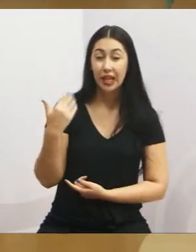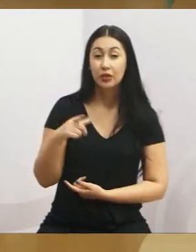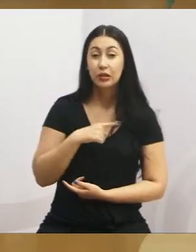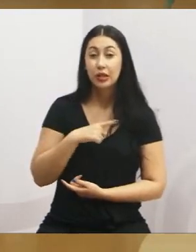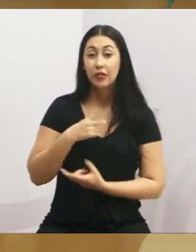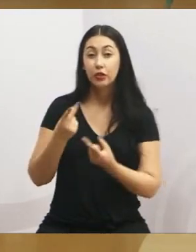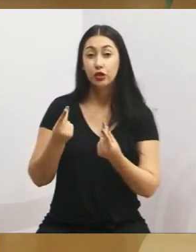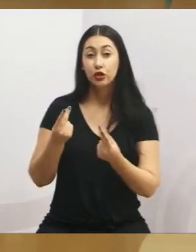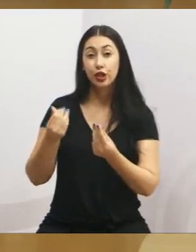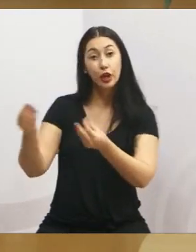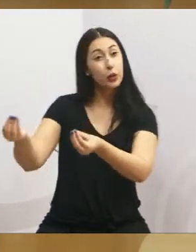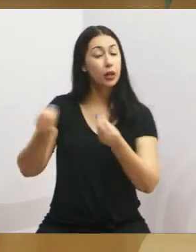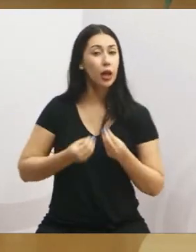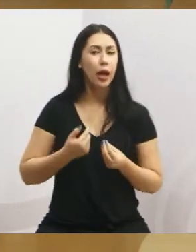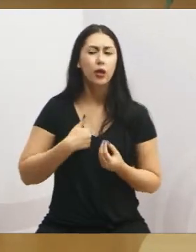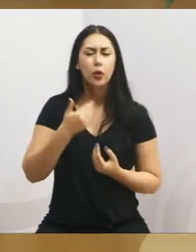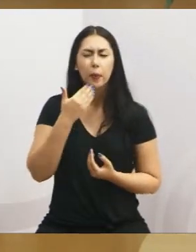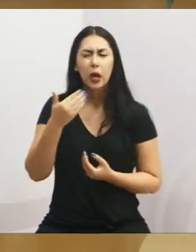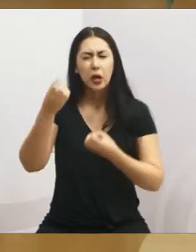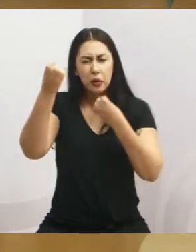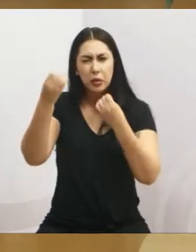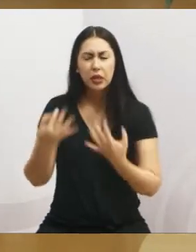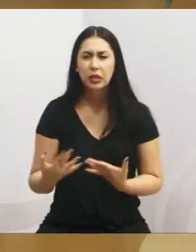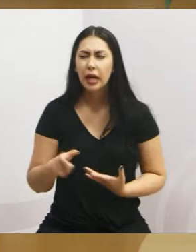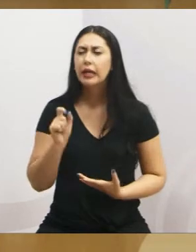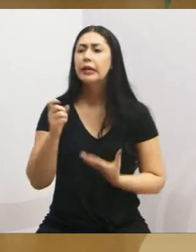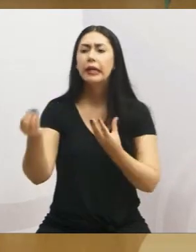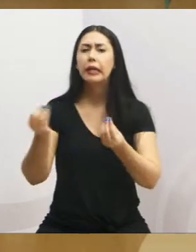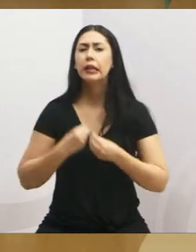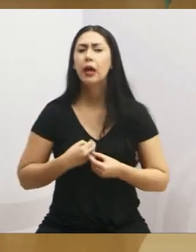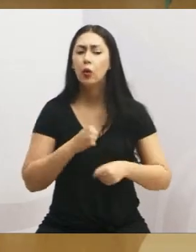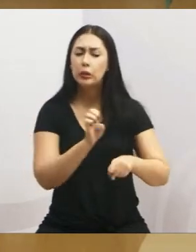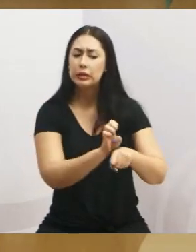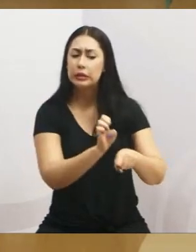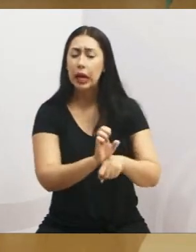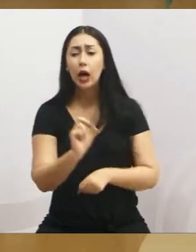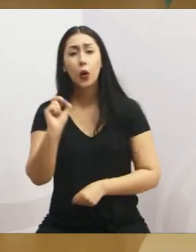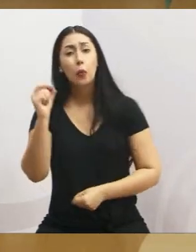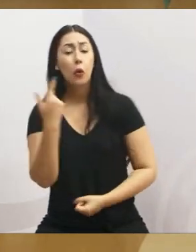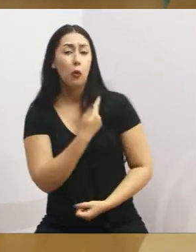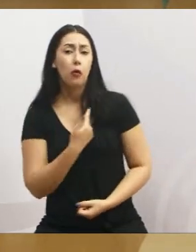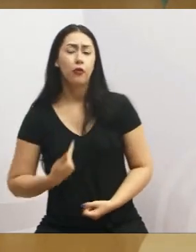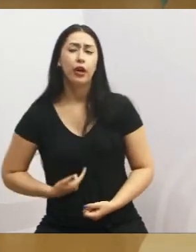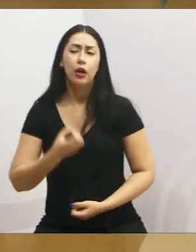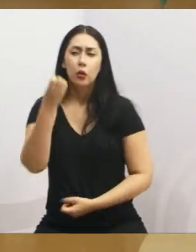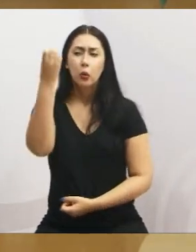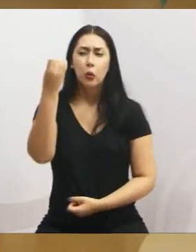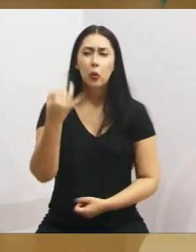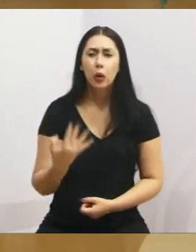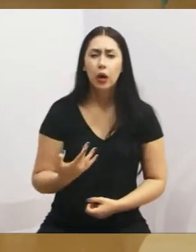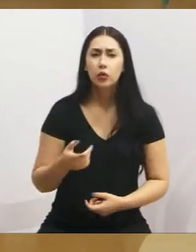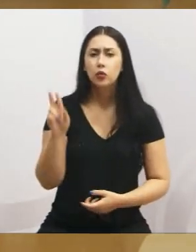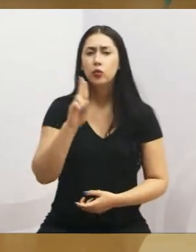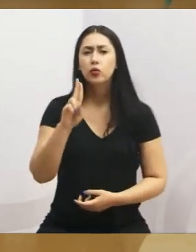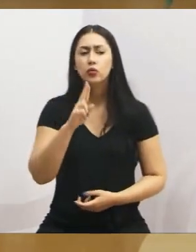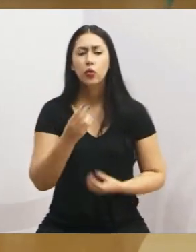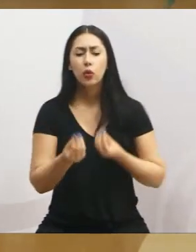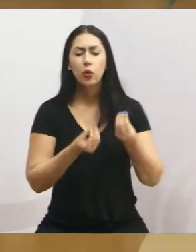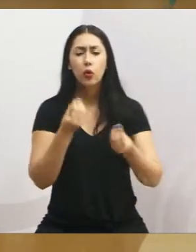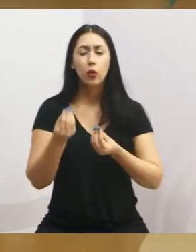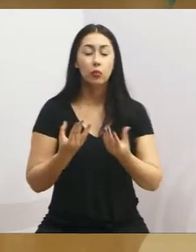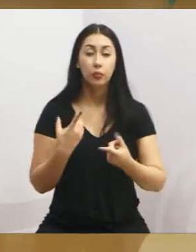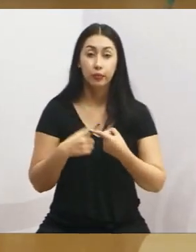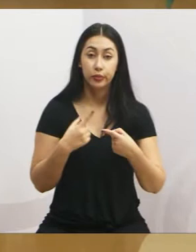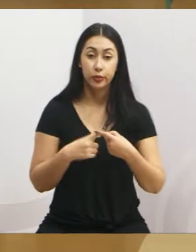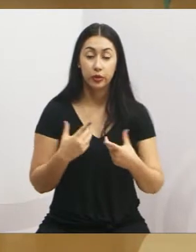município. Estou pedindo esclarecimento se esse recurso é do Estado, se é da União, qual é o valor, no que foi investido, porque